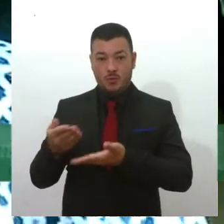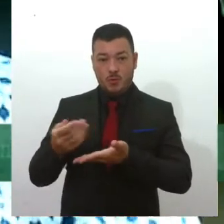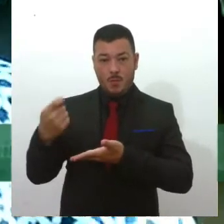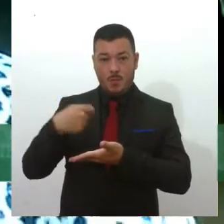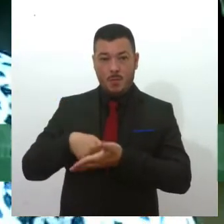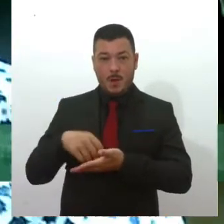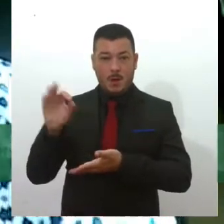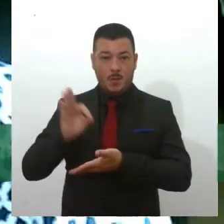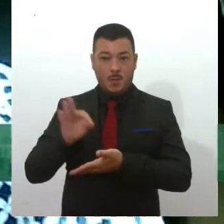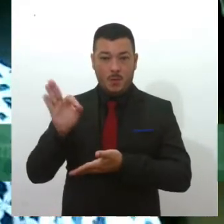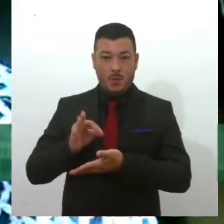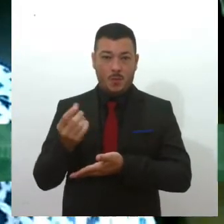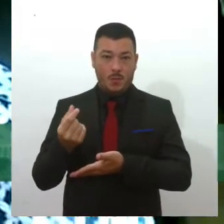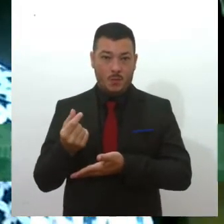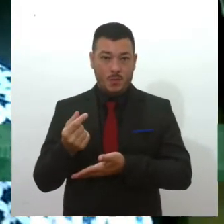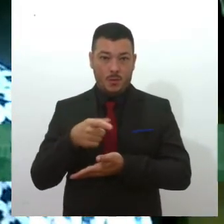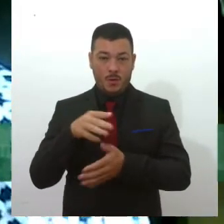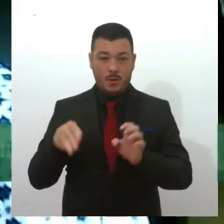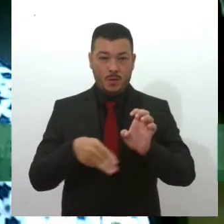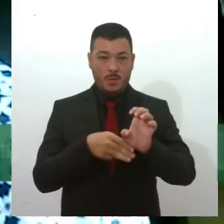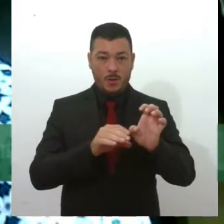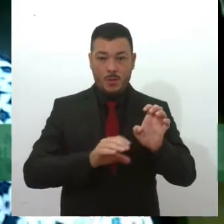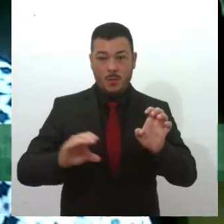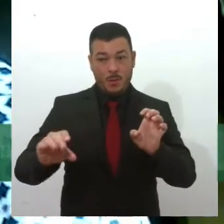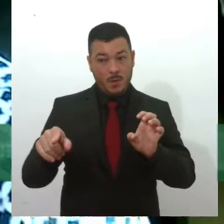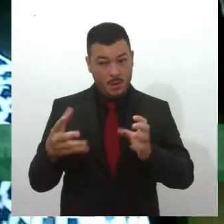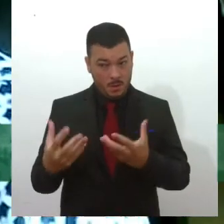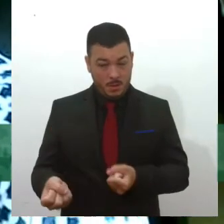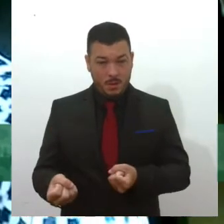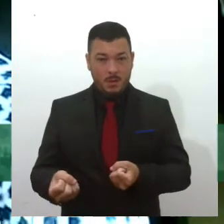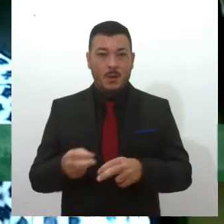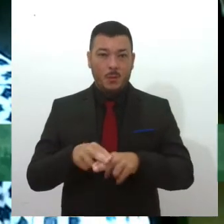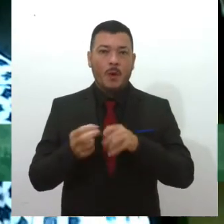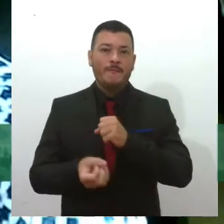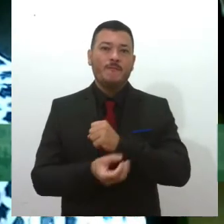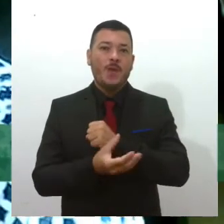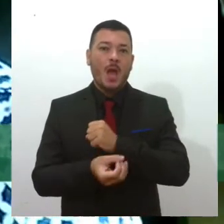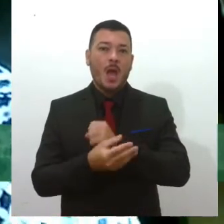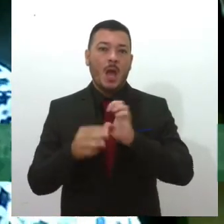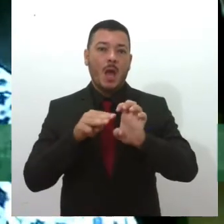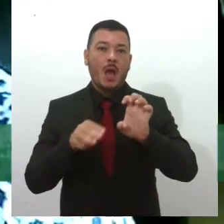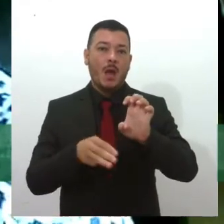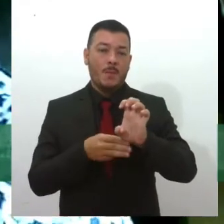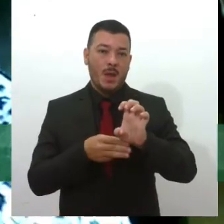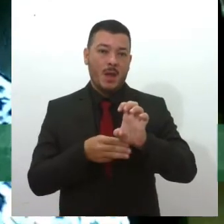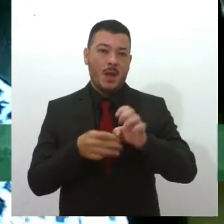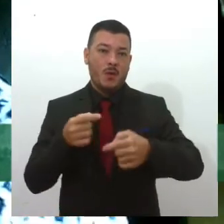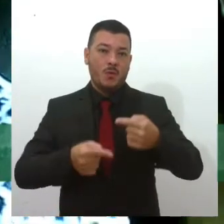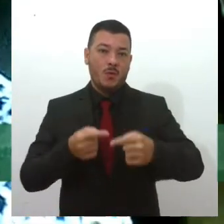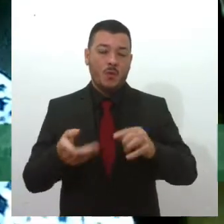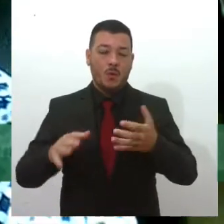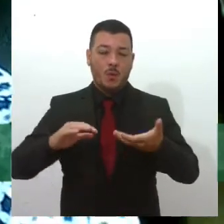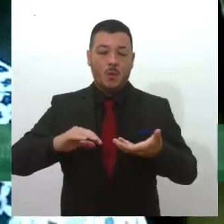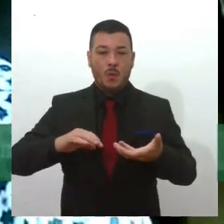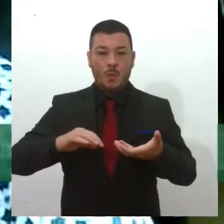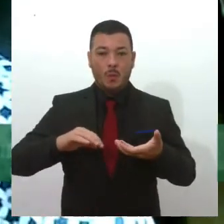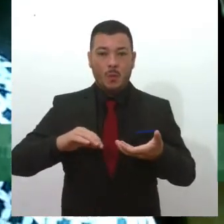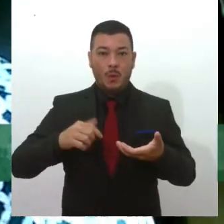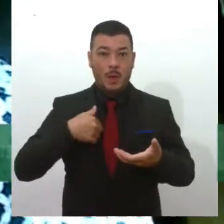percentual do dinheiro que vai para a emenda. É um esquema de propina de venda de emendas parlamentares no Congresso Nacional. Não